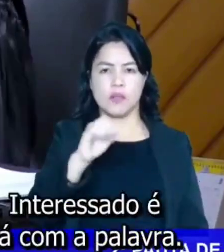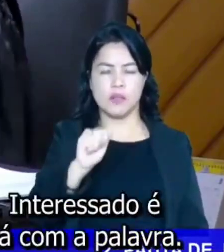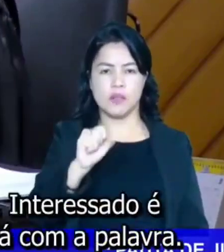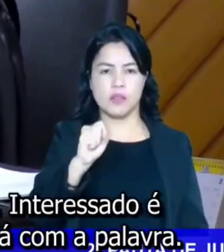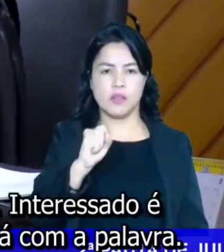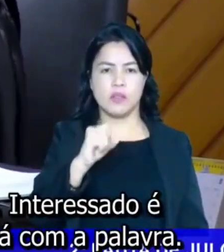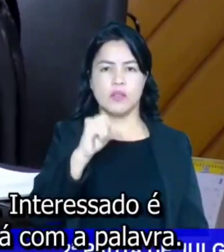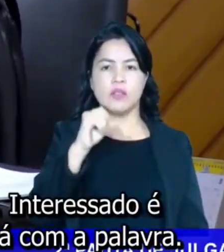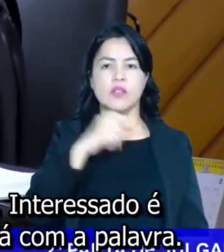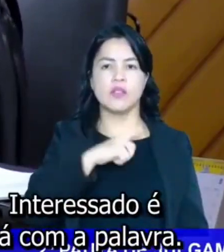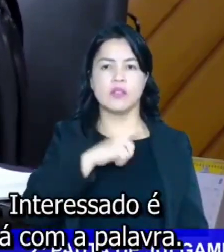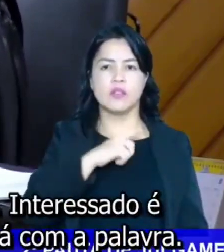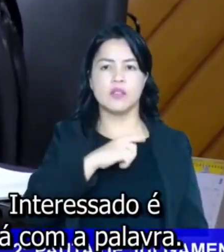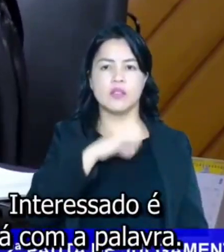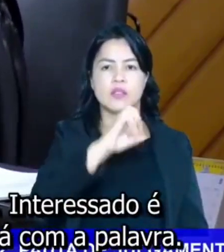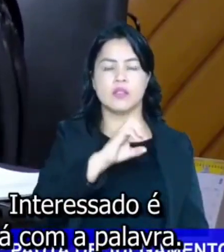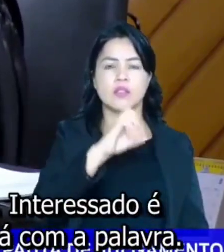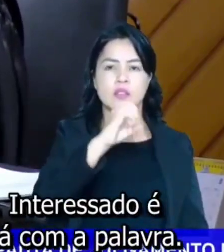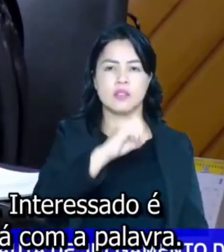Mário, do processo número